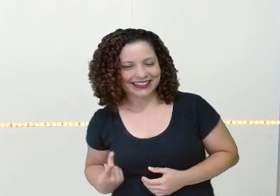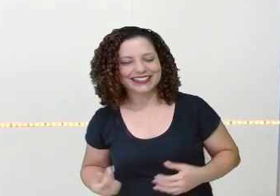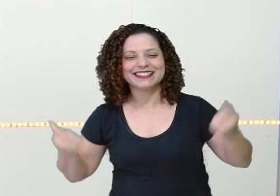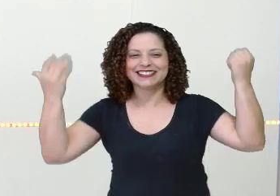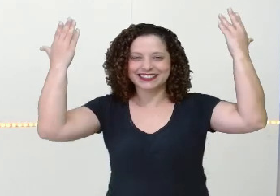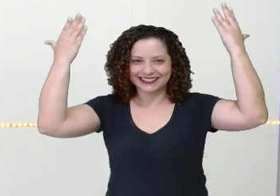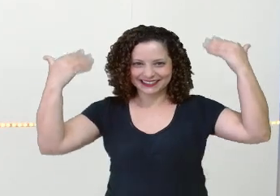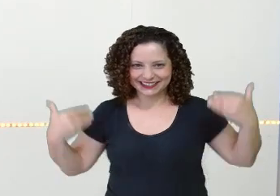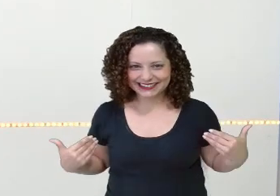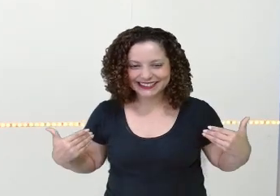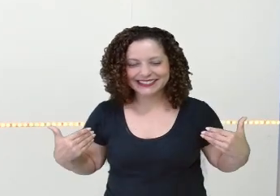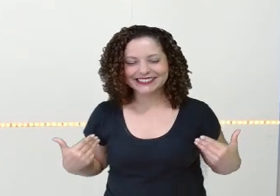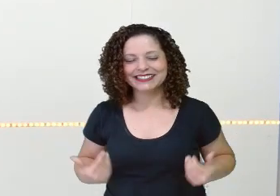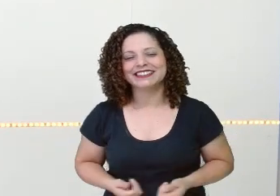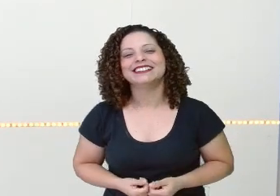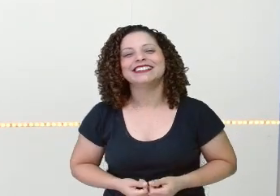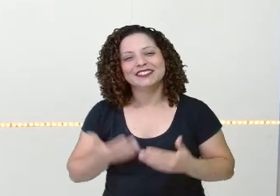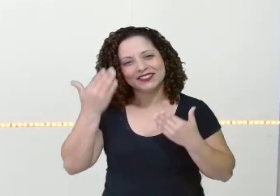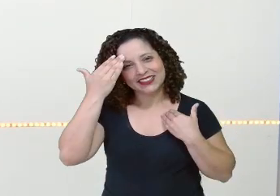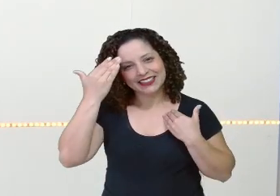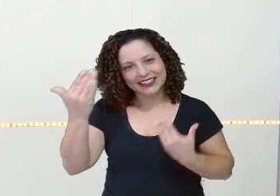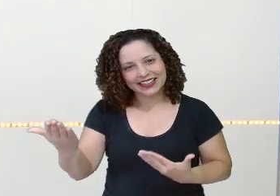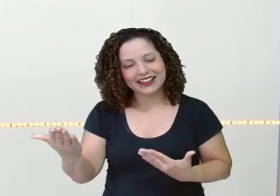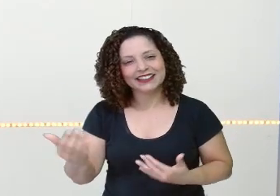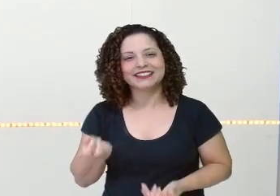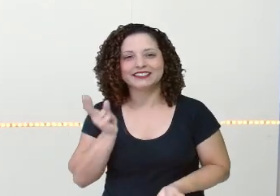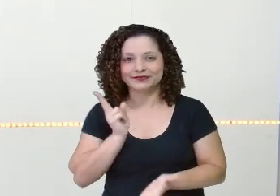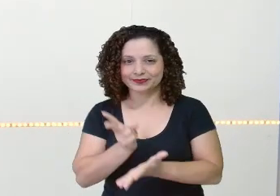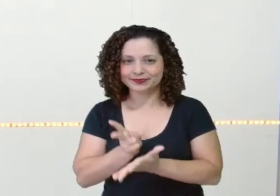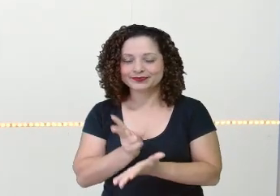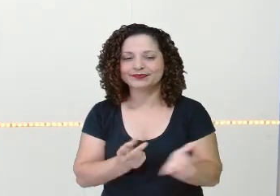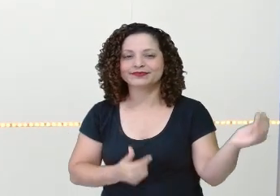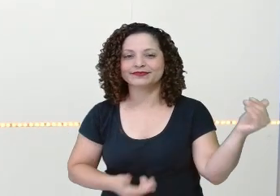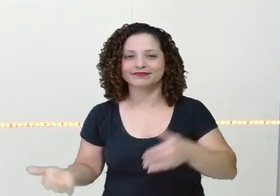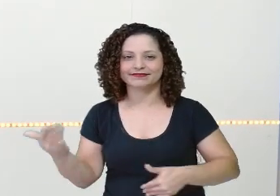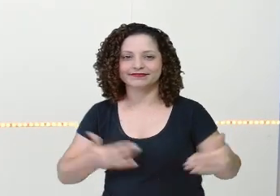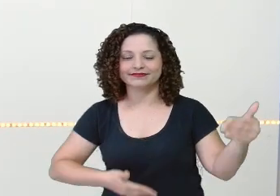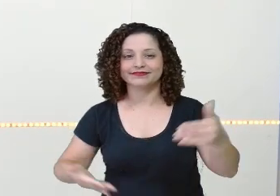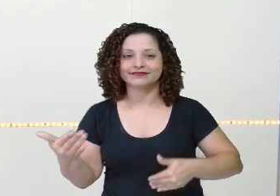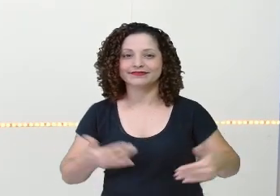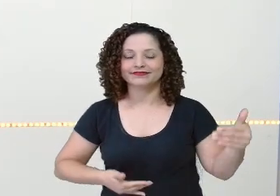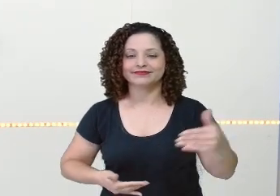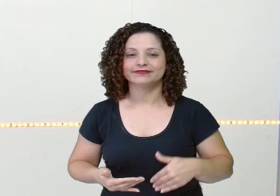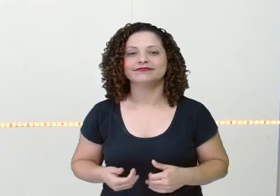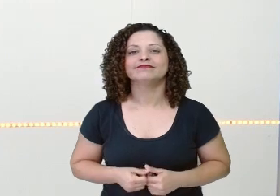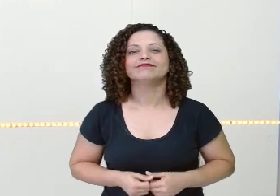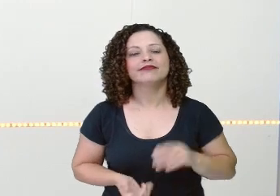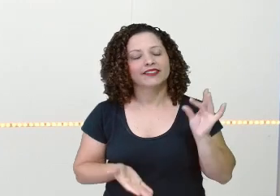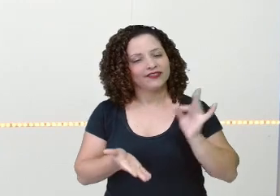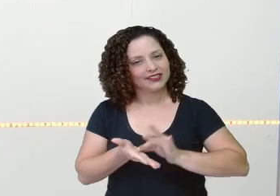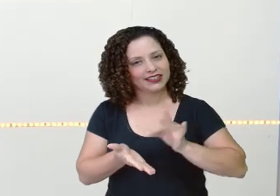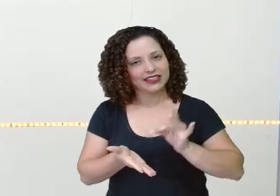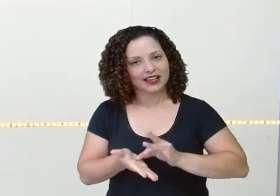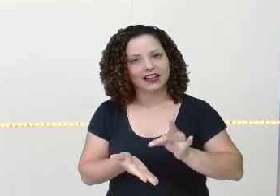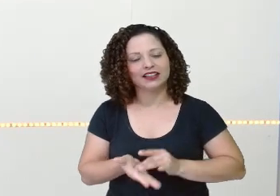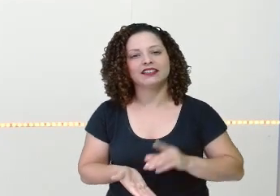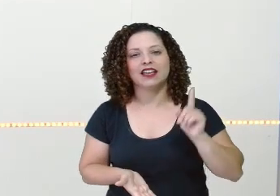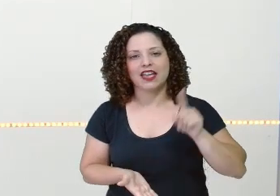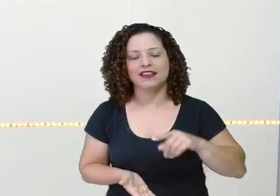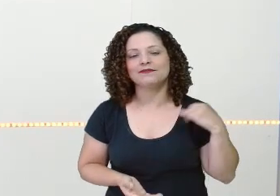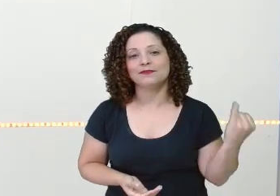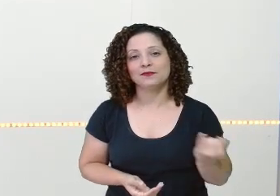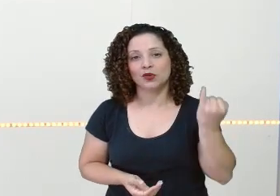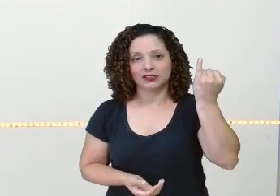Késia. Exatamente, Késia. Muito obrigada pela sua presença e participação. A gente sempre fala aqui, e é verdade, fazem toda a diferença